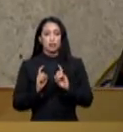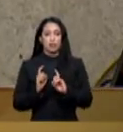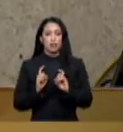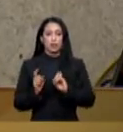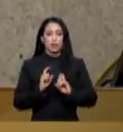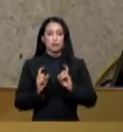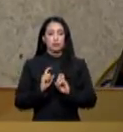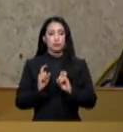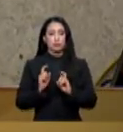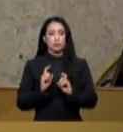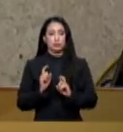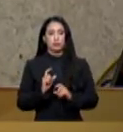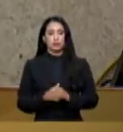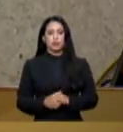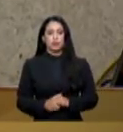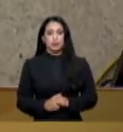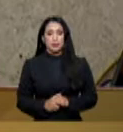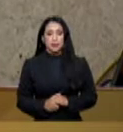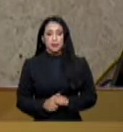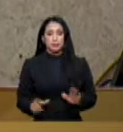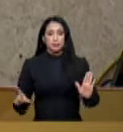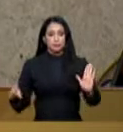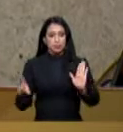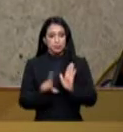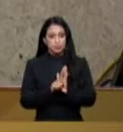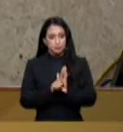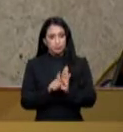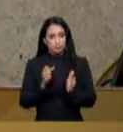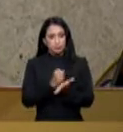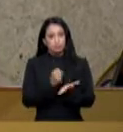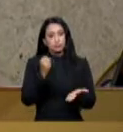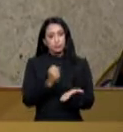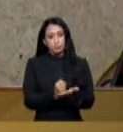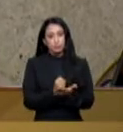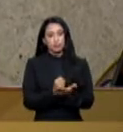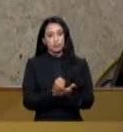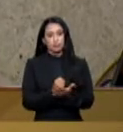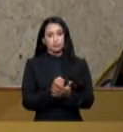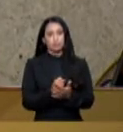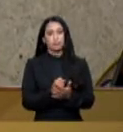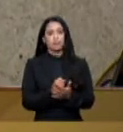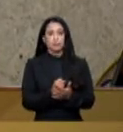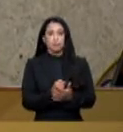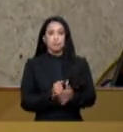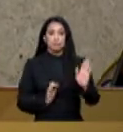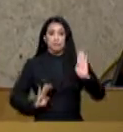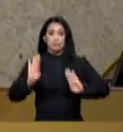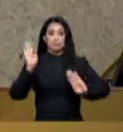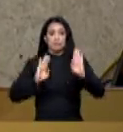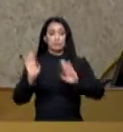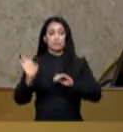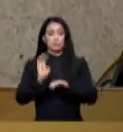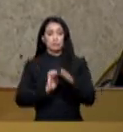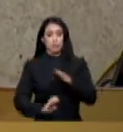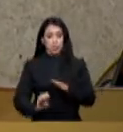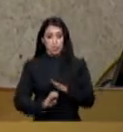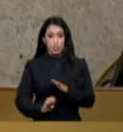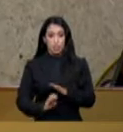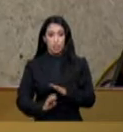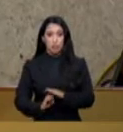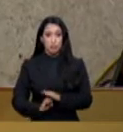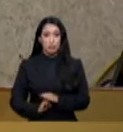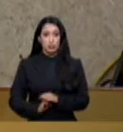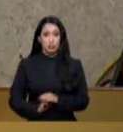e a lei extingue esses contratos sem licitação entre municípios e empresas, mas elas podem